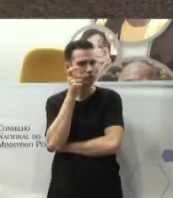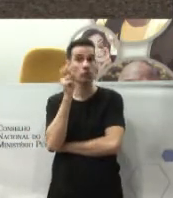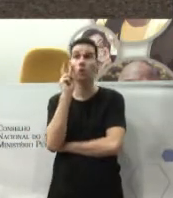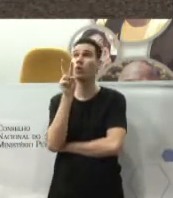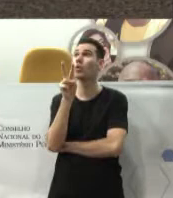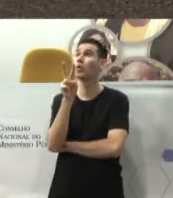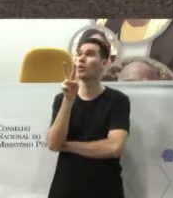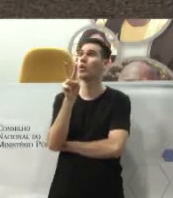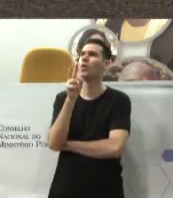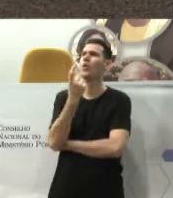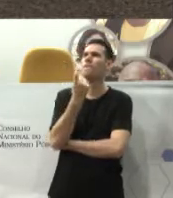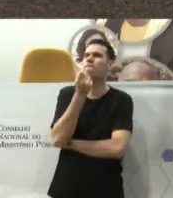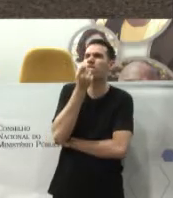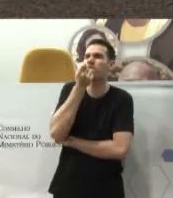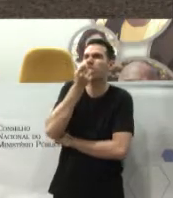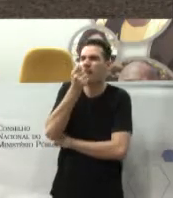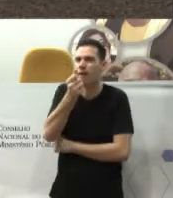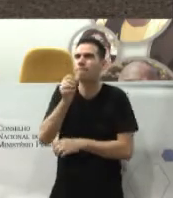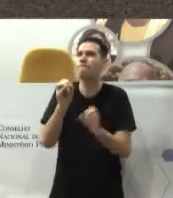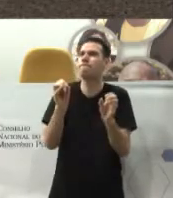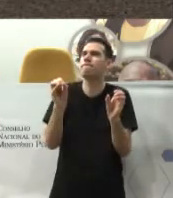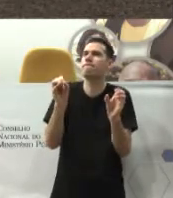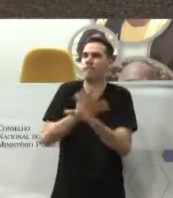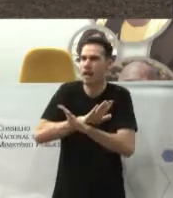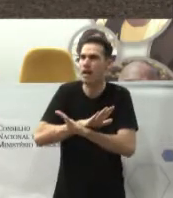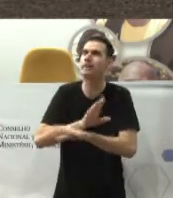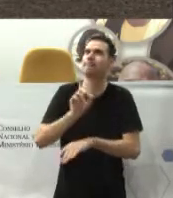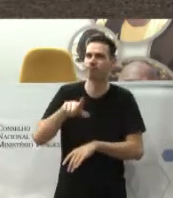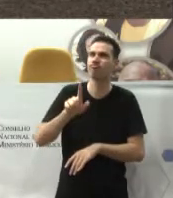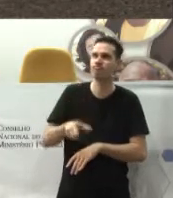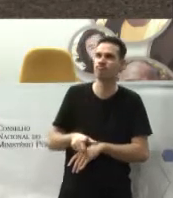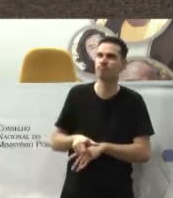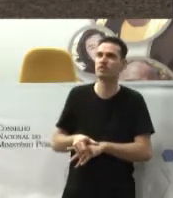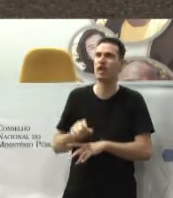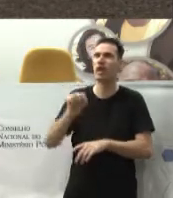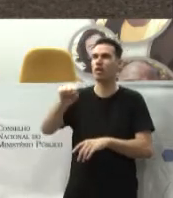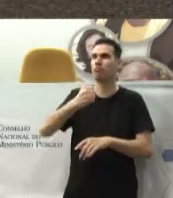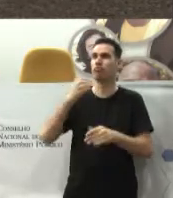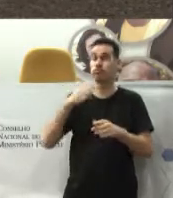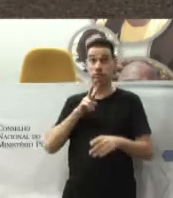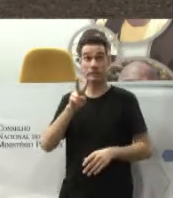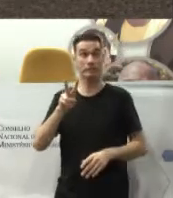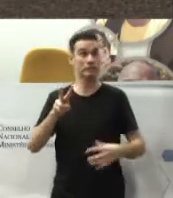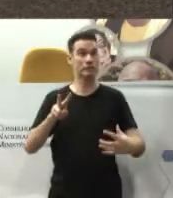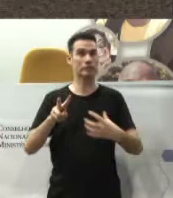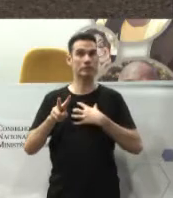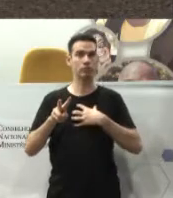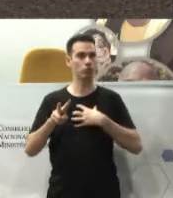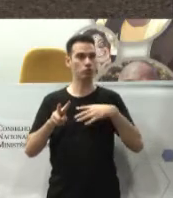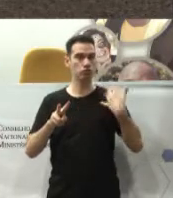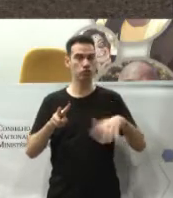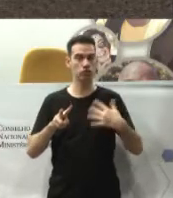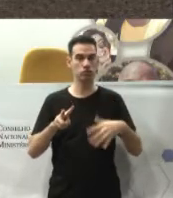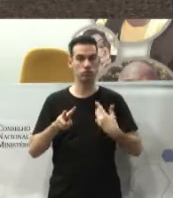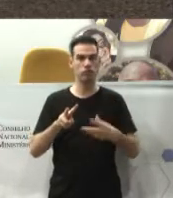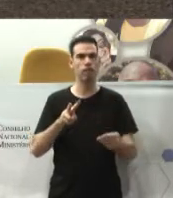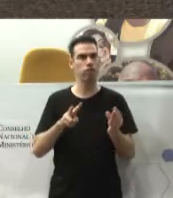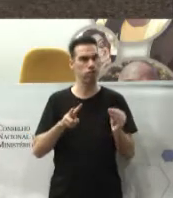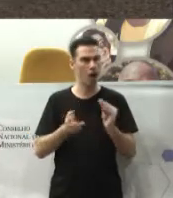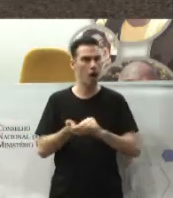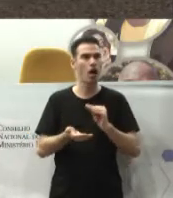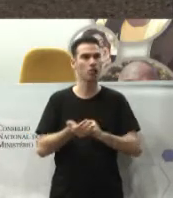acha que está tão pertinho de terminar, que eu achei que precisava de título de motivação. Produtos da